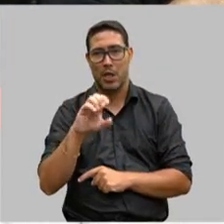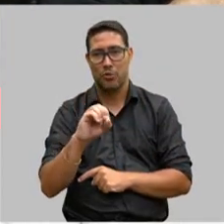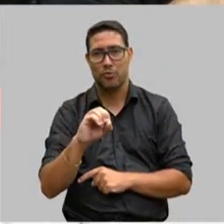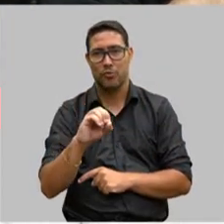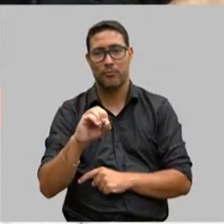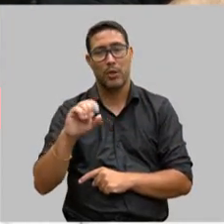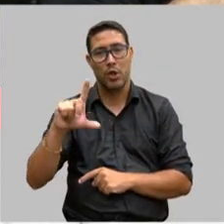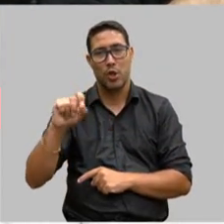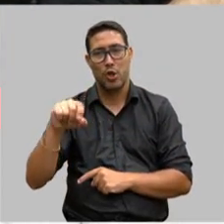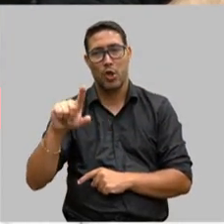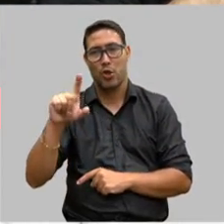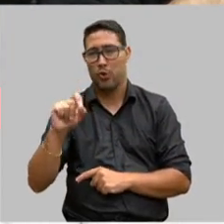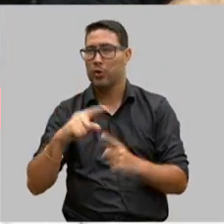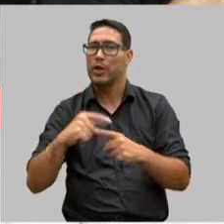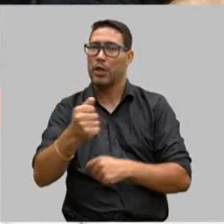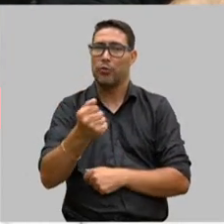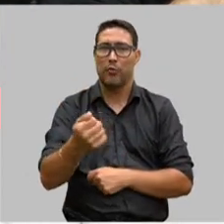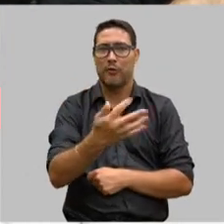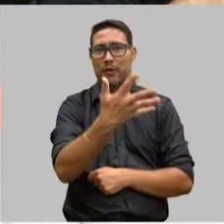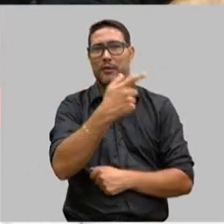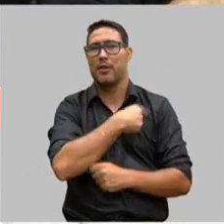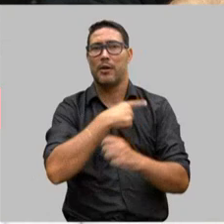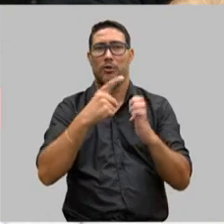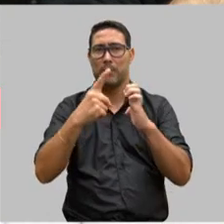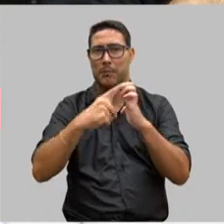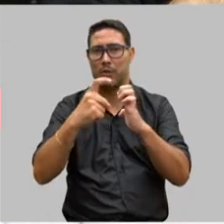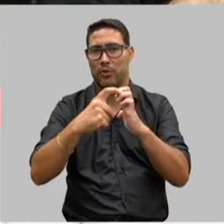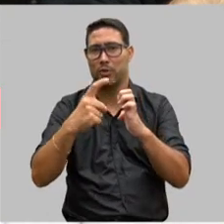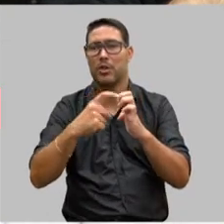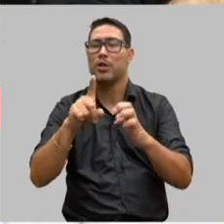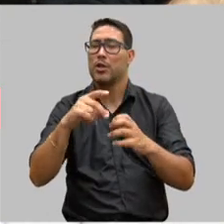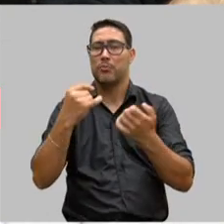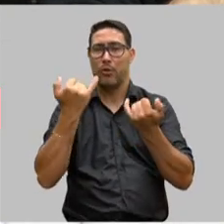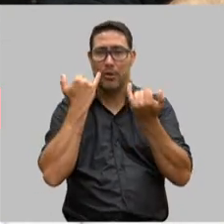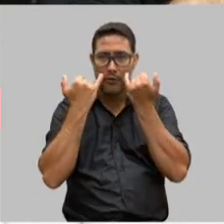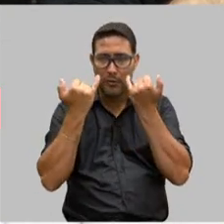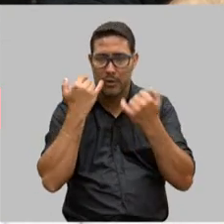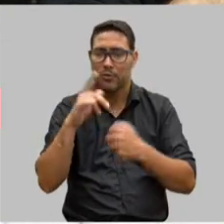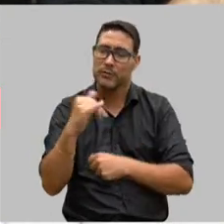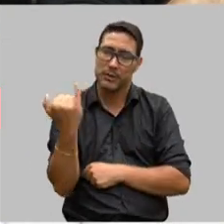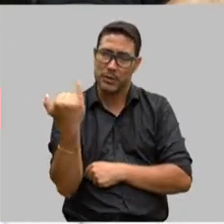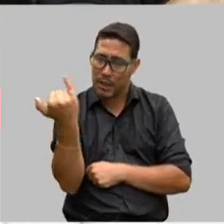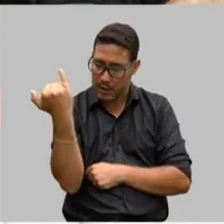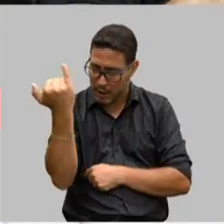empreendedorismo são elementos chaves, mas que articule